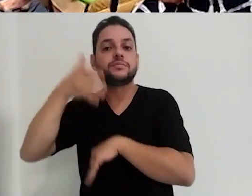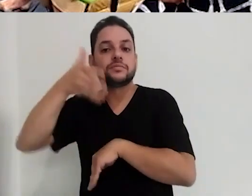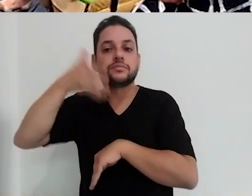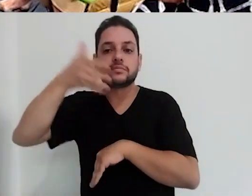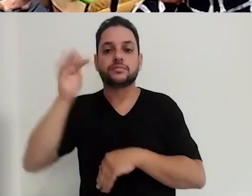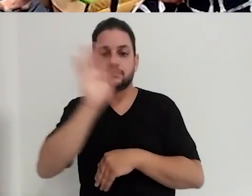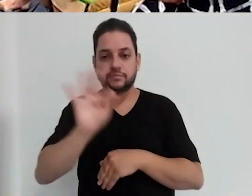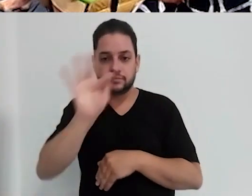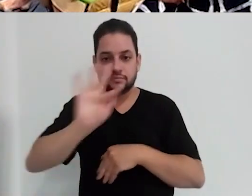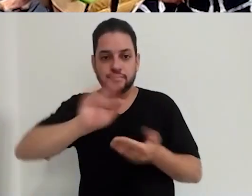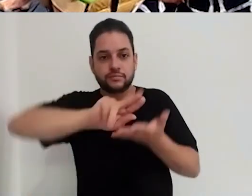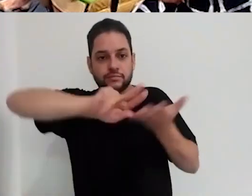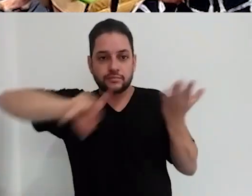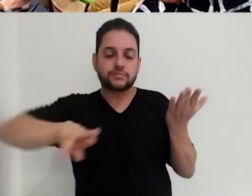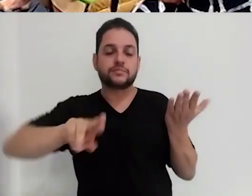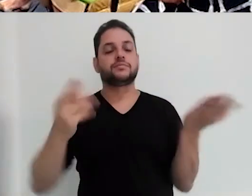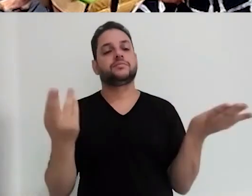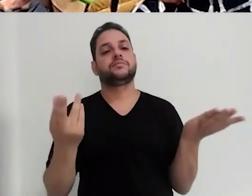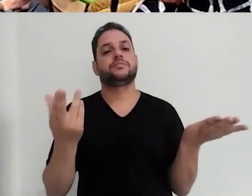foi entrevistado